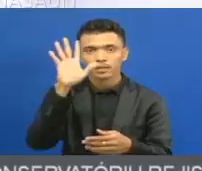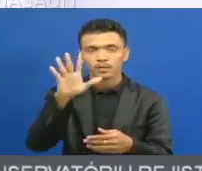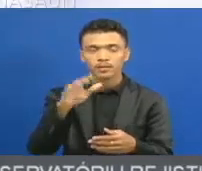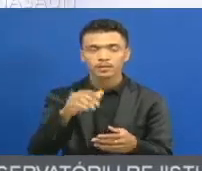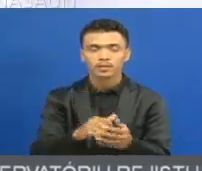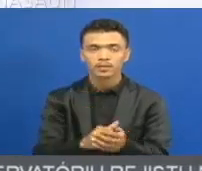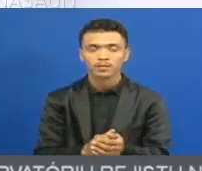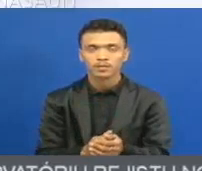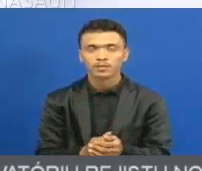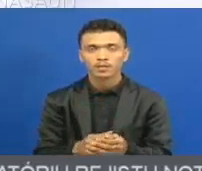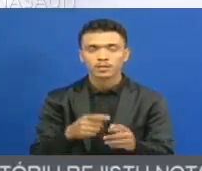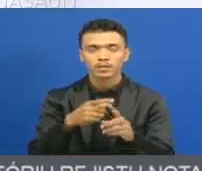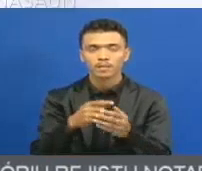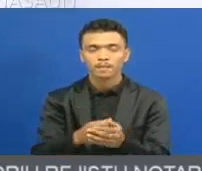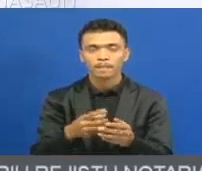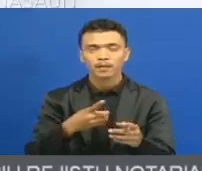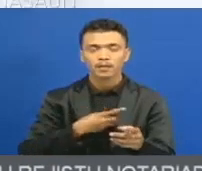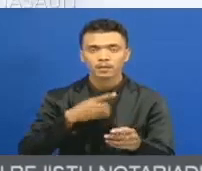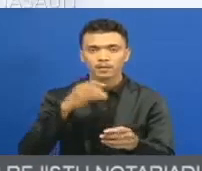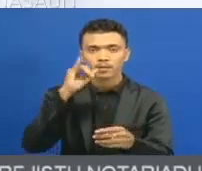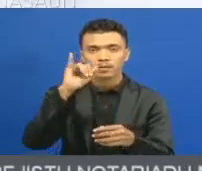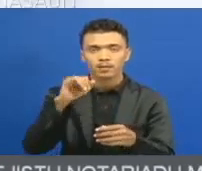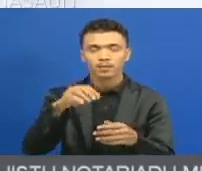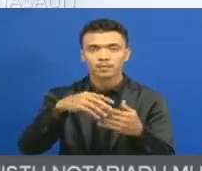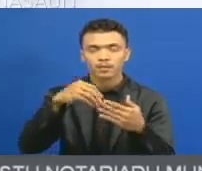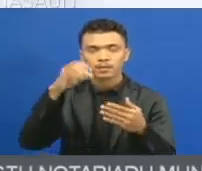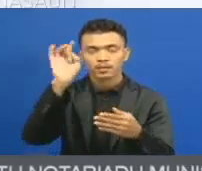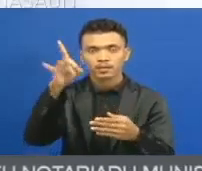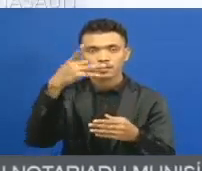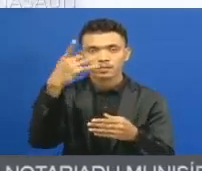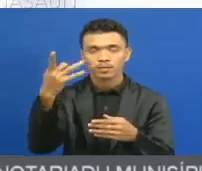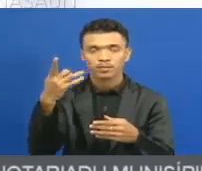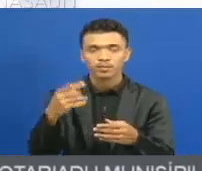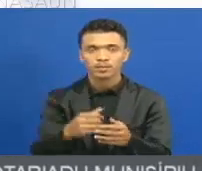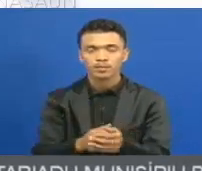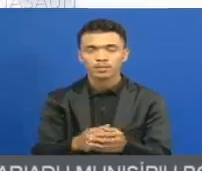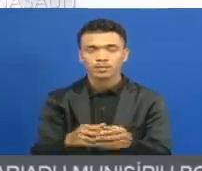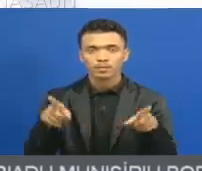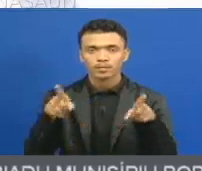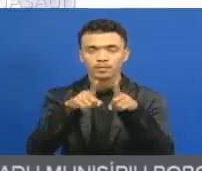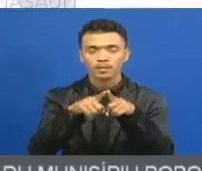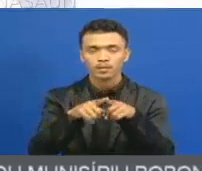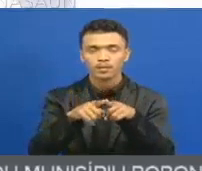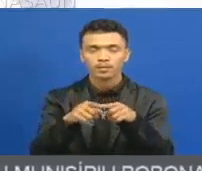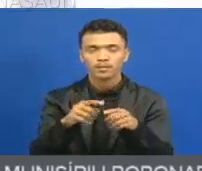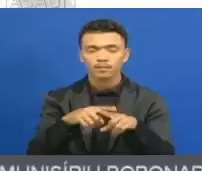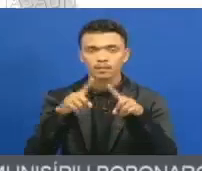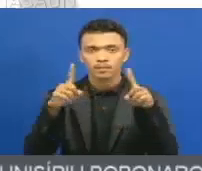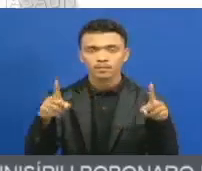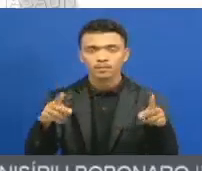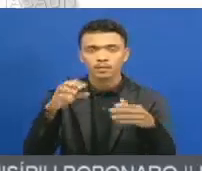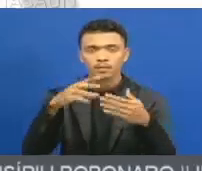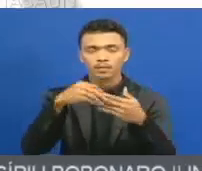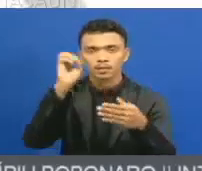asli maka husai husi dili, alfa dili ne maka idabe $18. Mai be ane samperi so slisun ne provolta